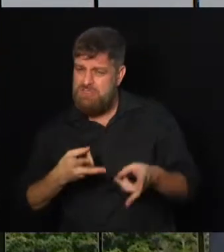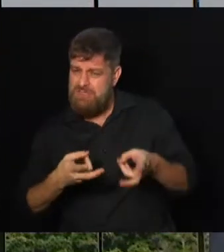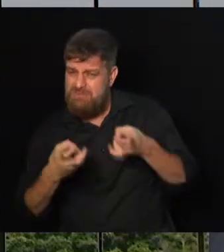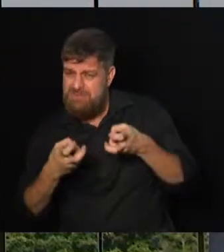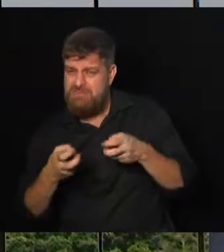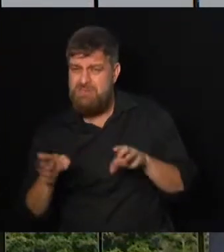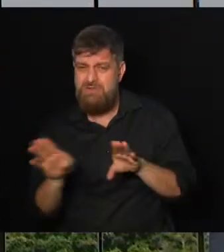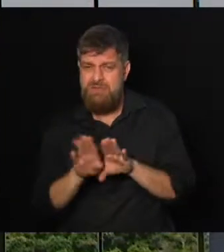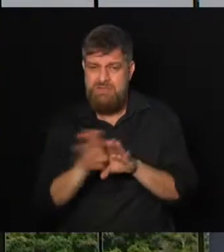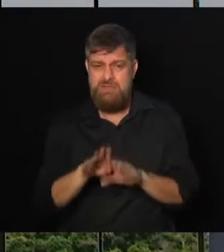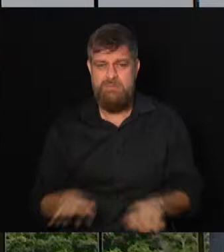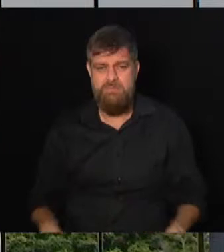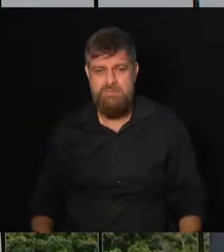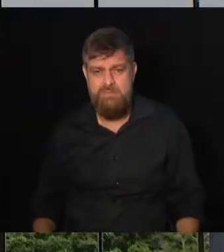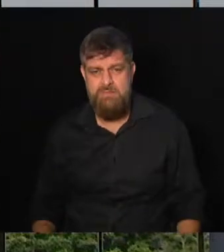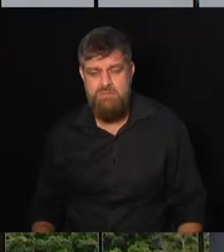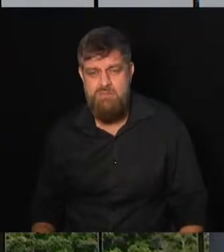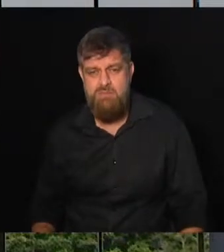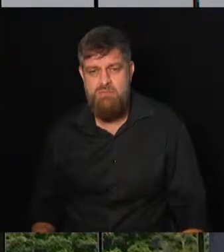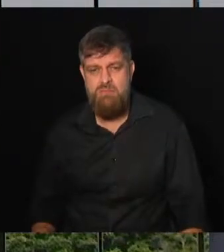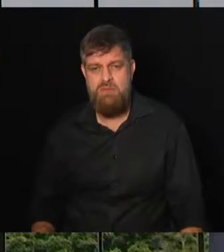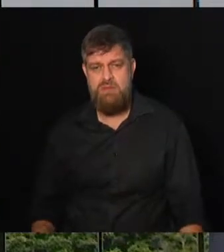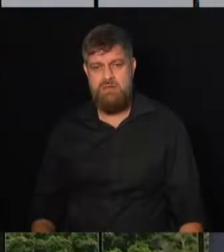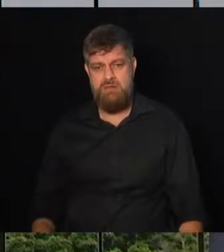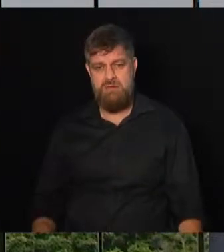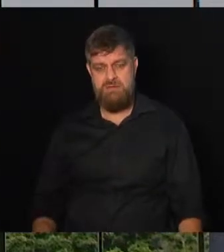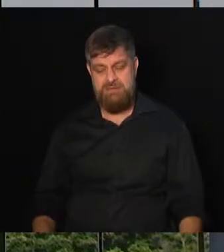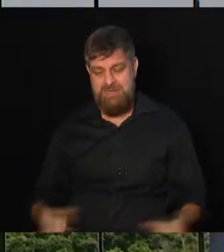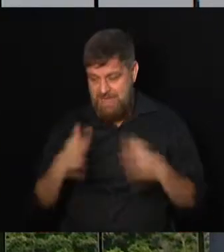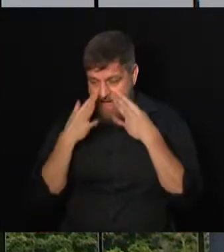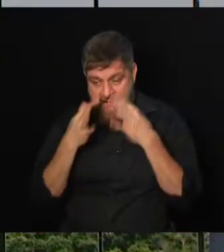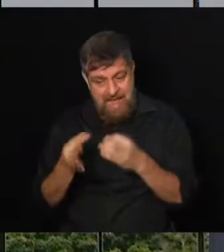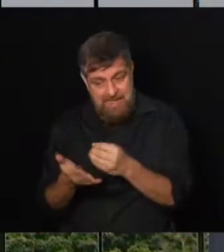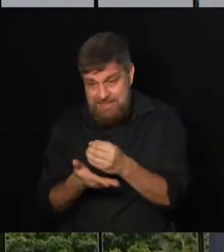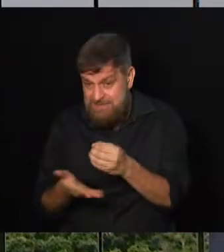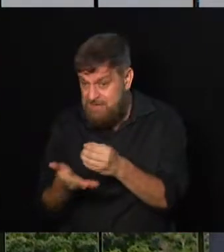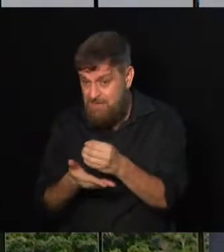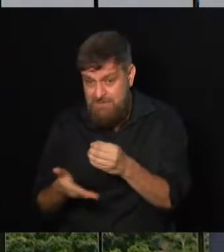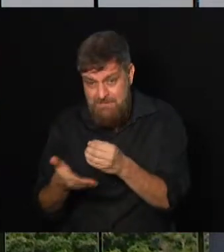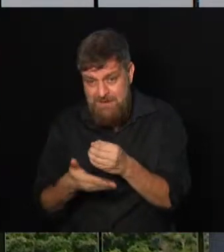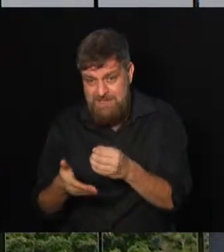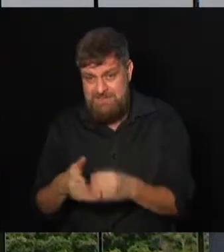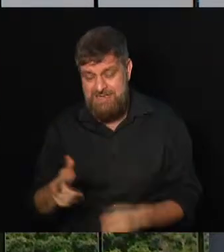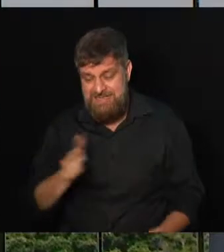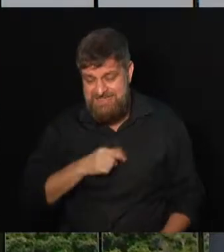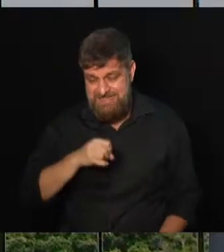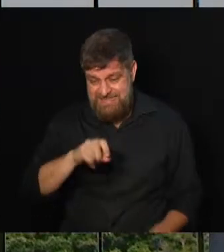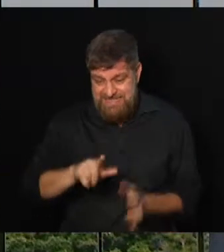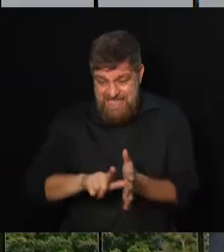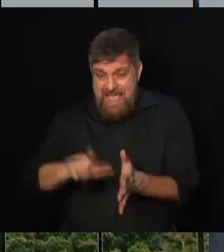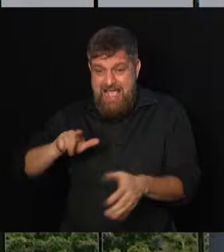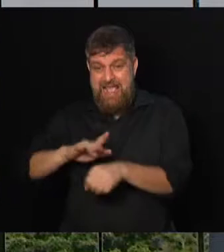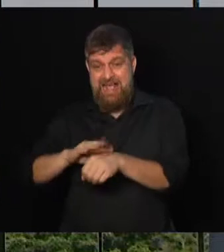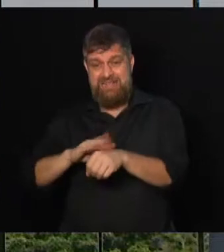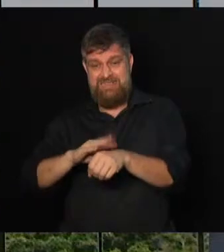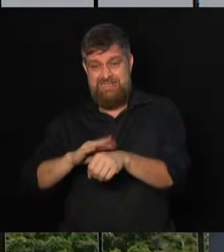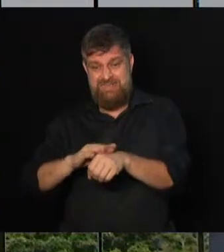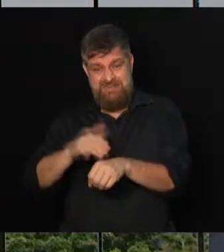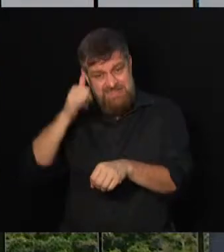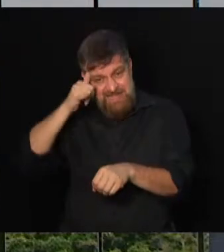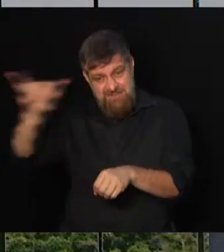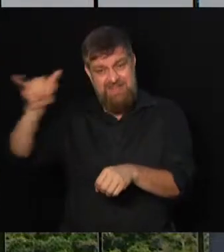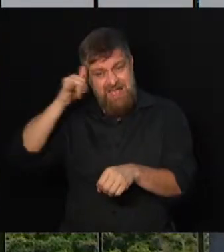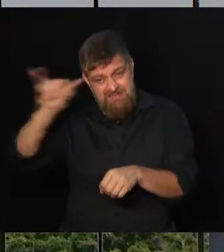investir na saúde primária, atenção básica. Se você investe na atenção básica, você tem